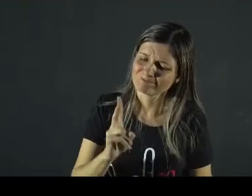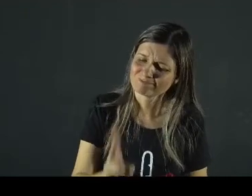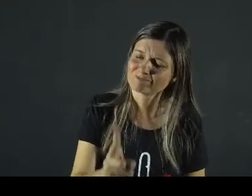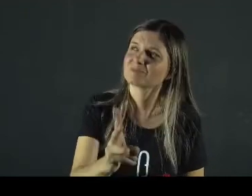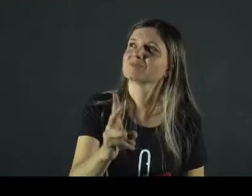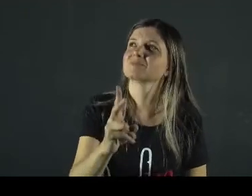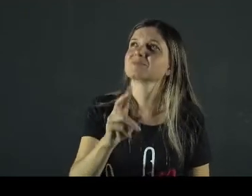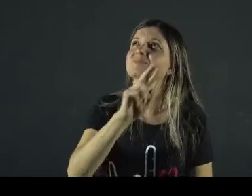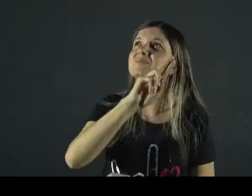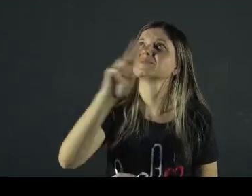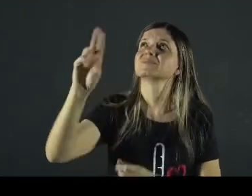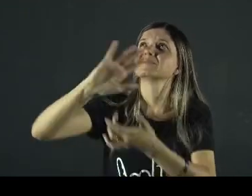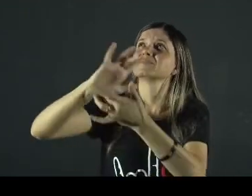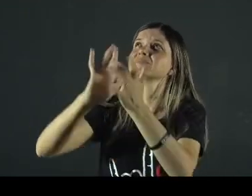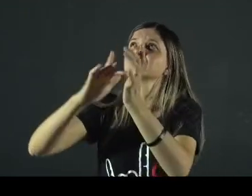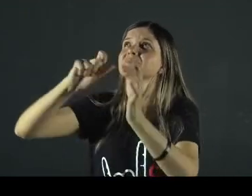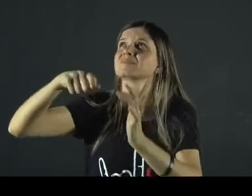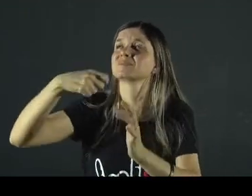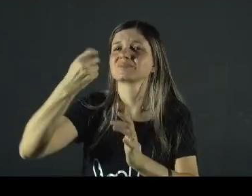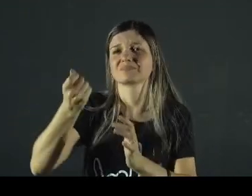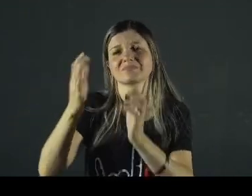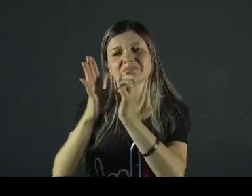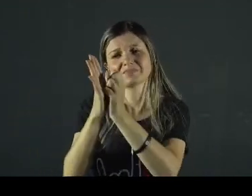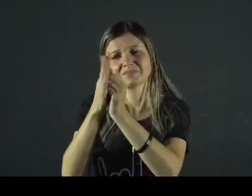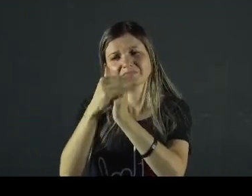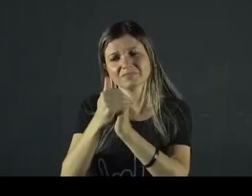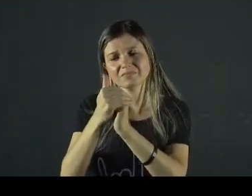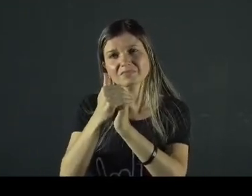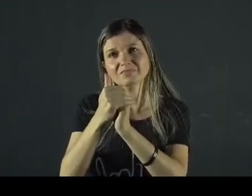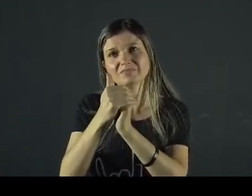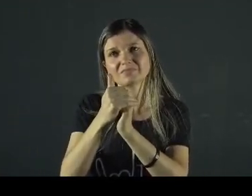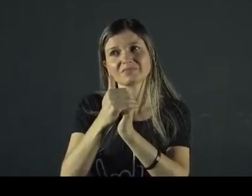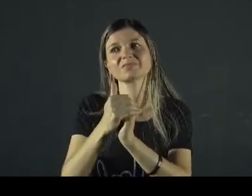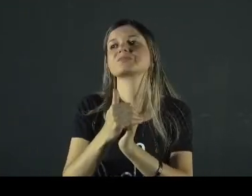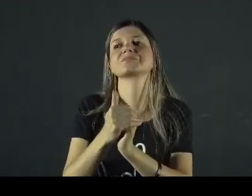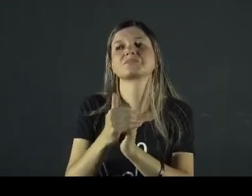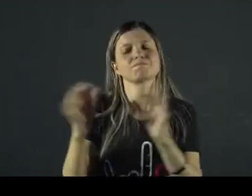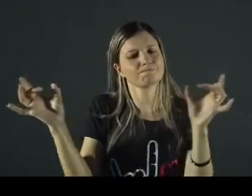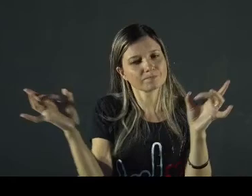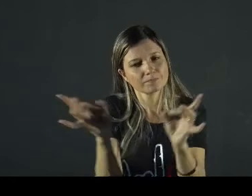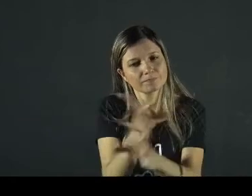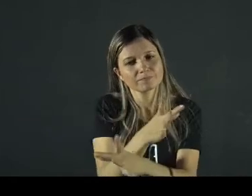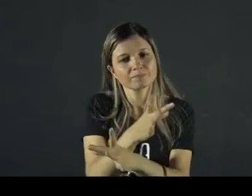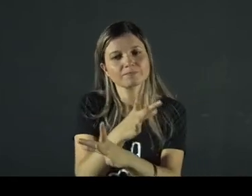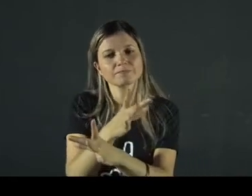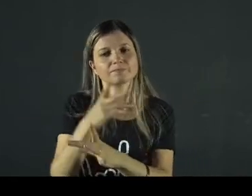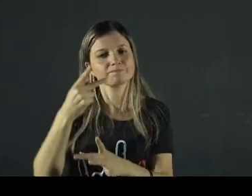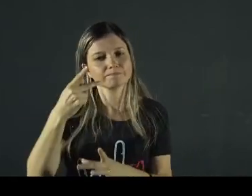nome de Jesus, amém. Eu encerro aqui a minha